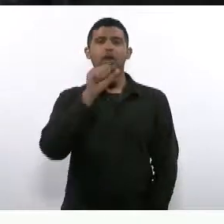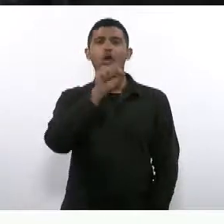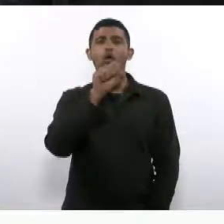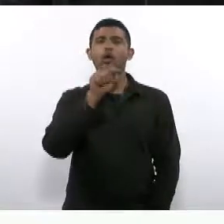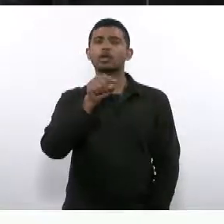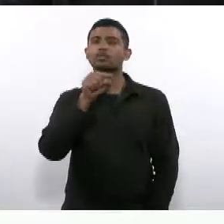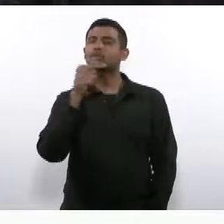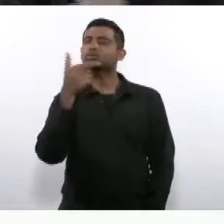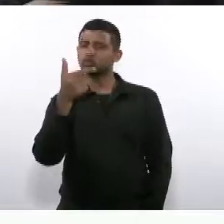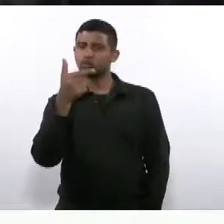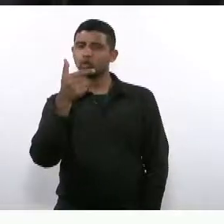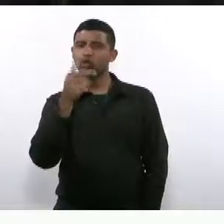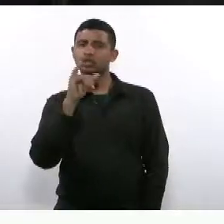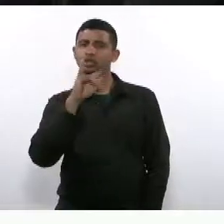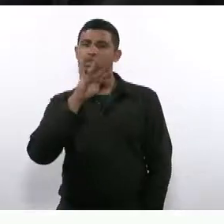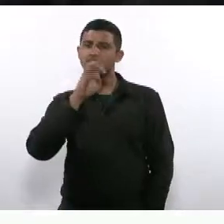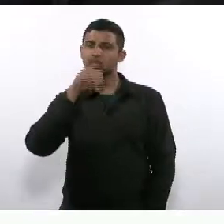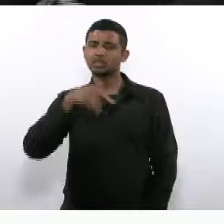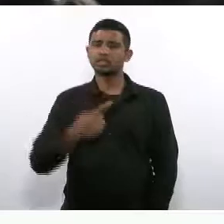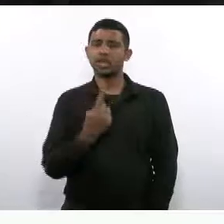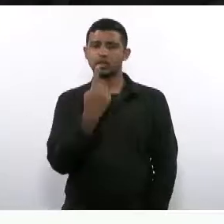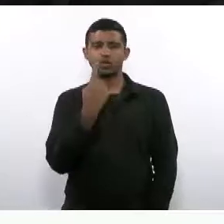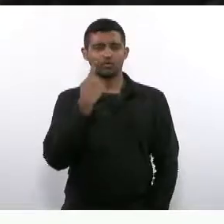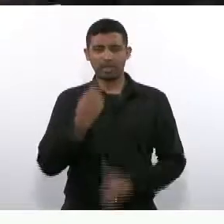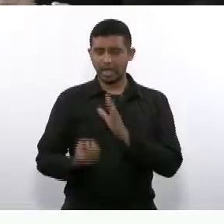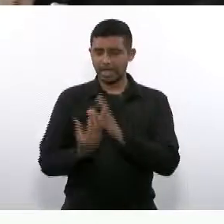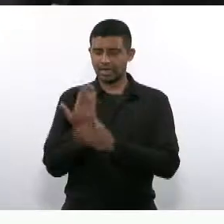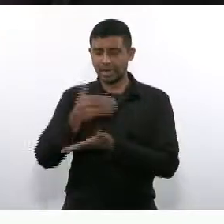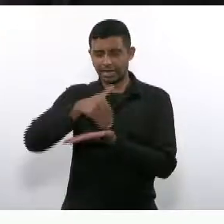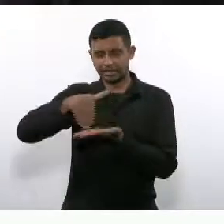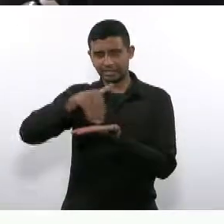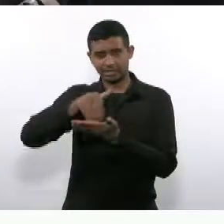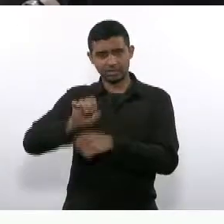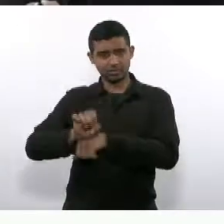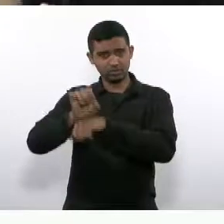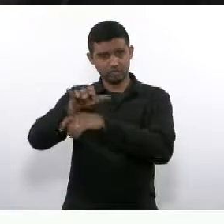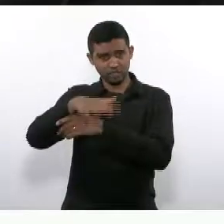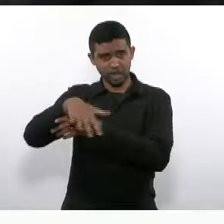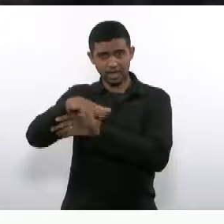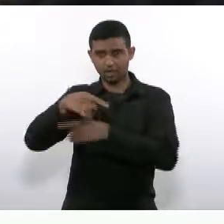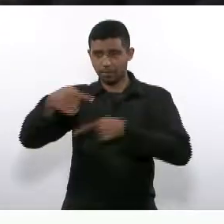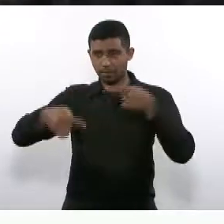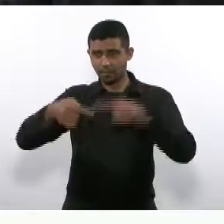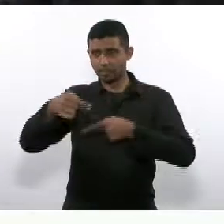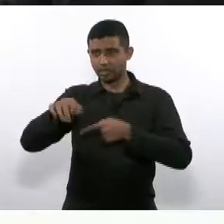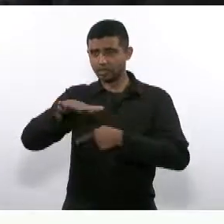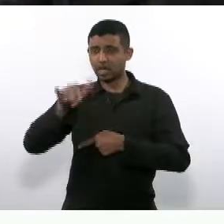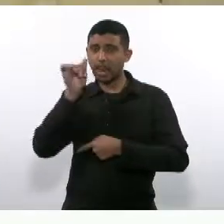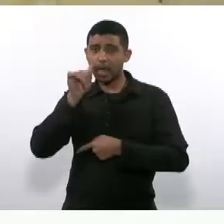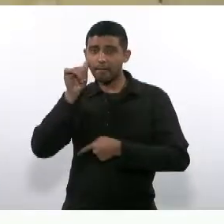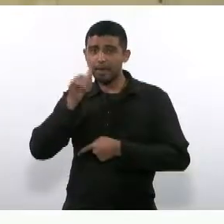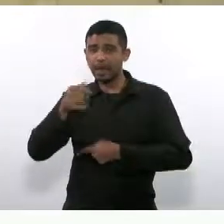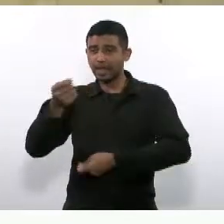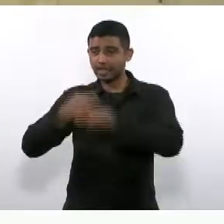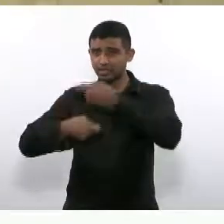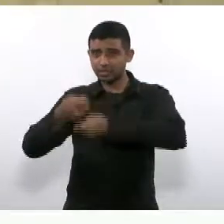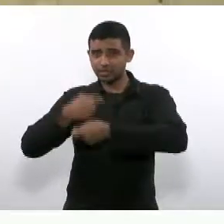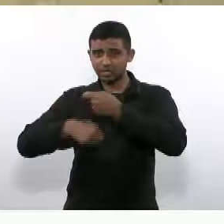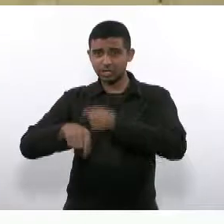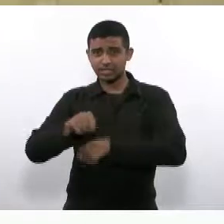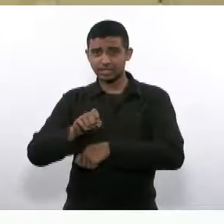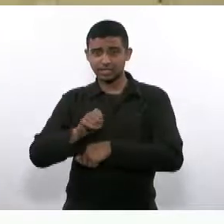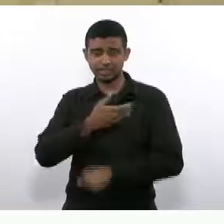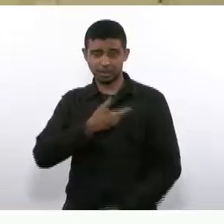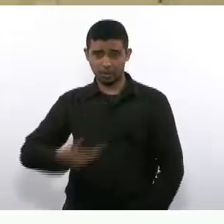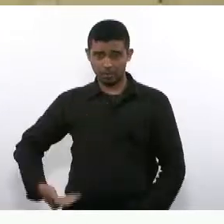8.2, o item 1, criar a Secretaria de Estado de Políticas para as Mulheres no âmbito da administração pública estadual. É isso que ele